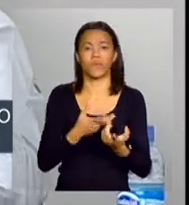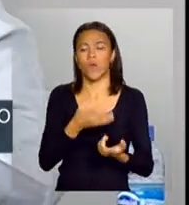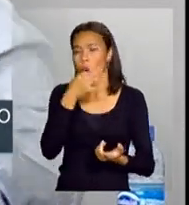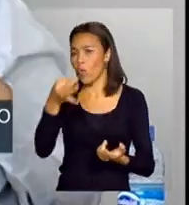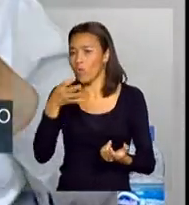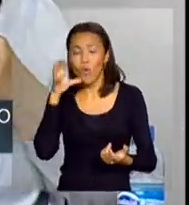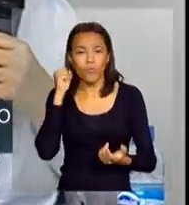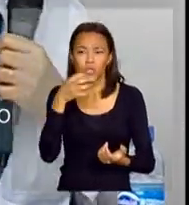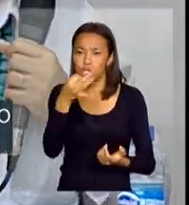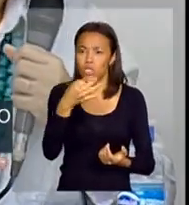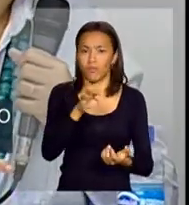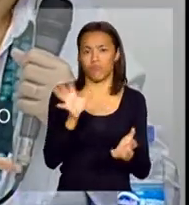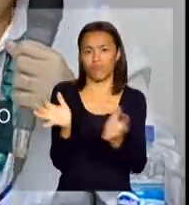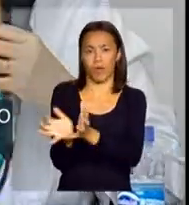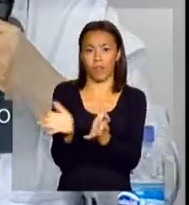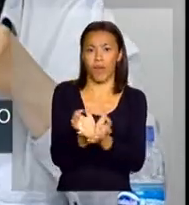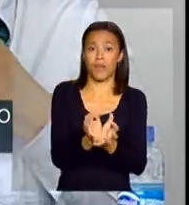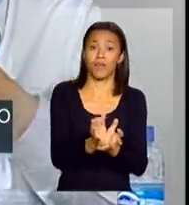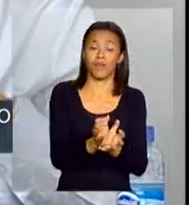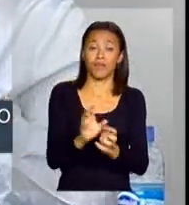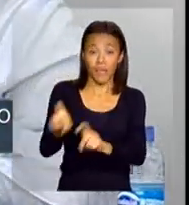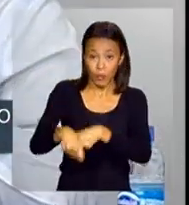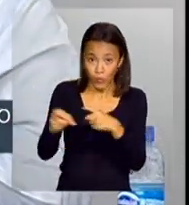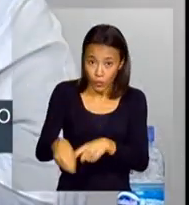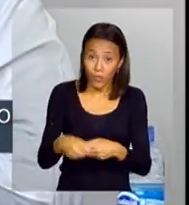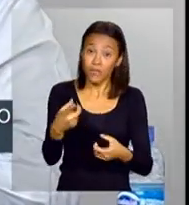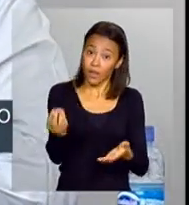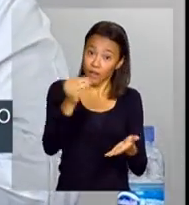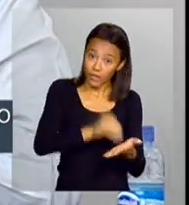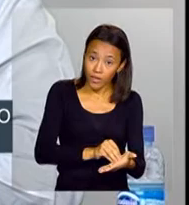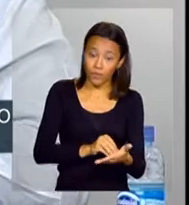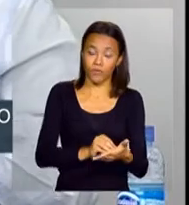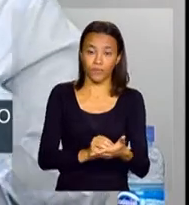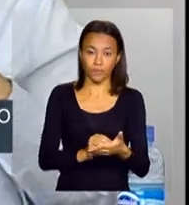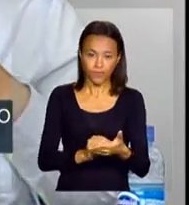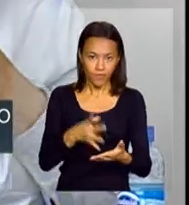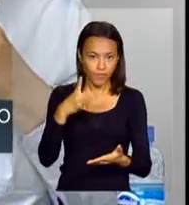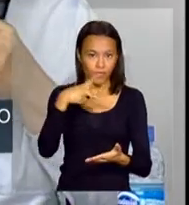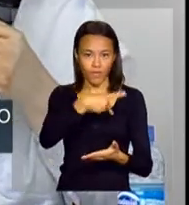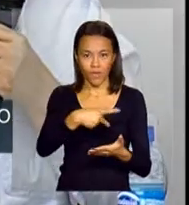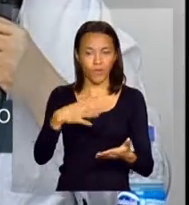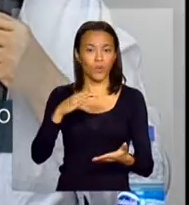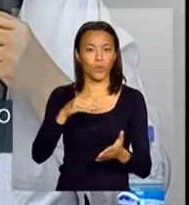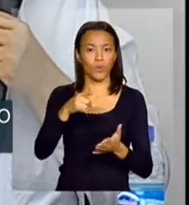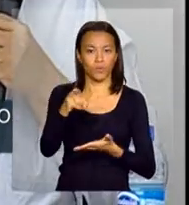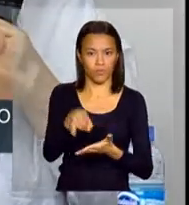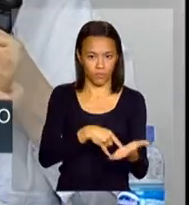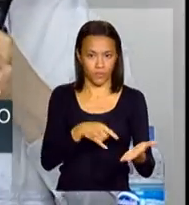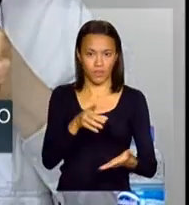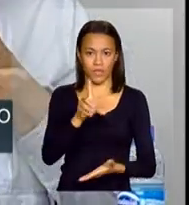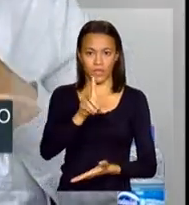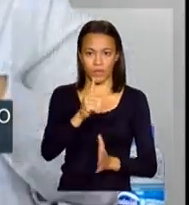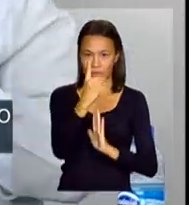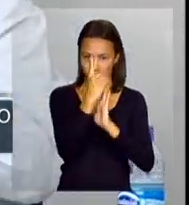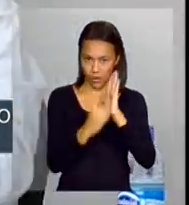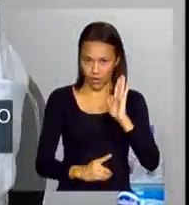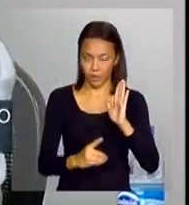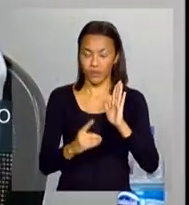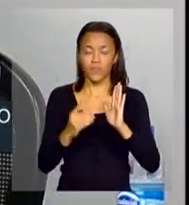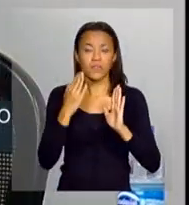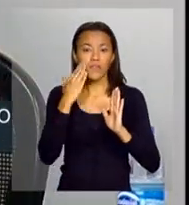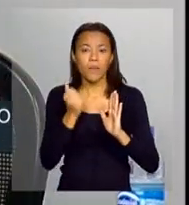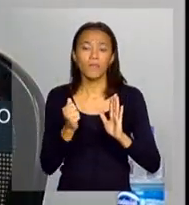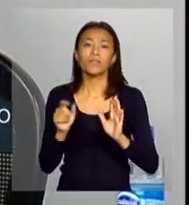Agrário e ouvidos o Ministério da Agricultura. Está lá no decreto da presidente Dilma Rousseff. E esse ouvido significa ouvir o governo e